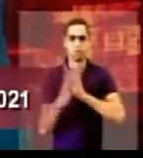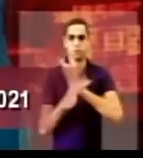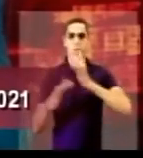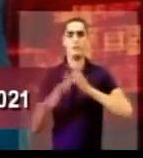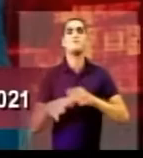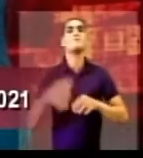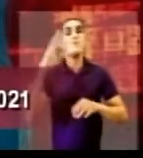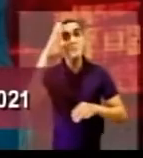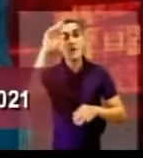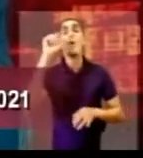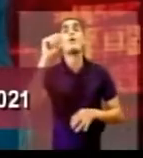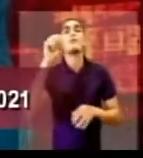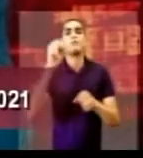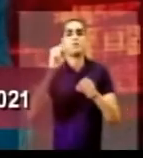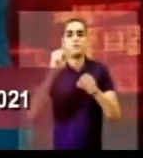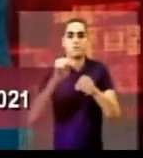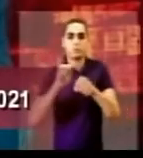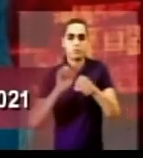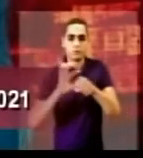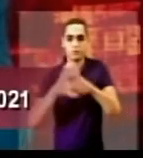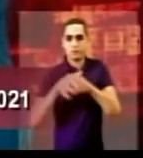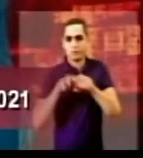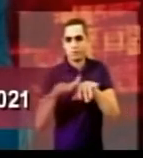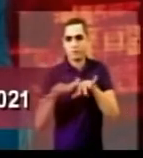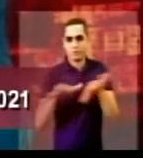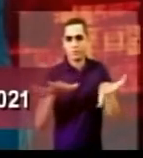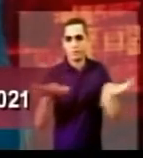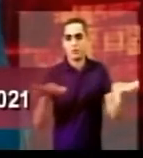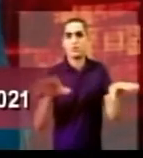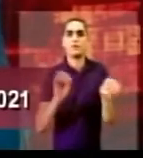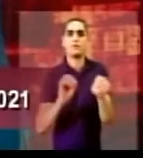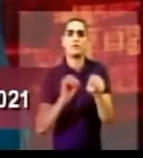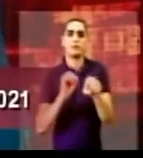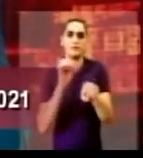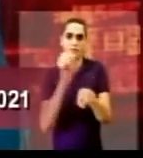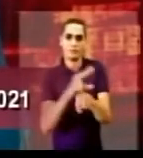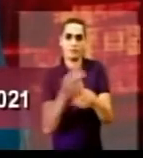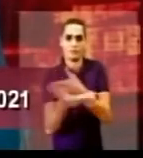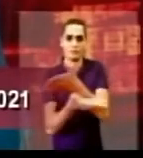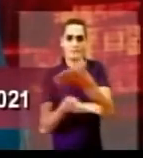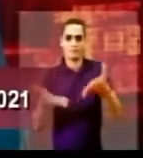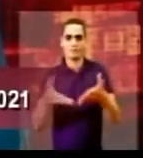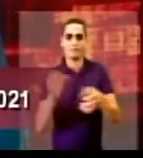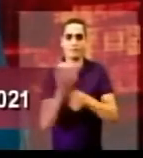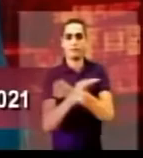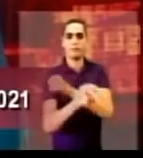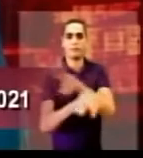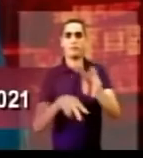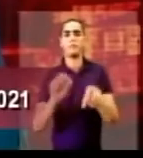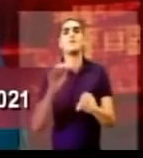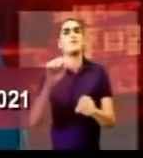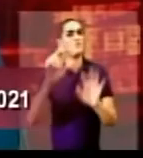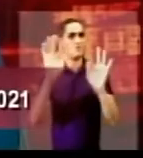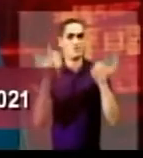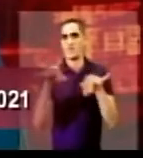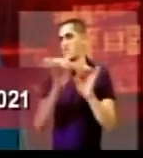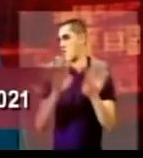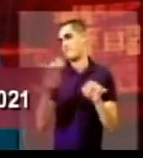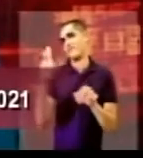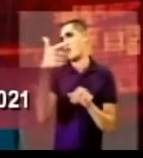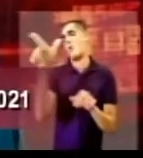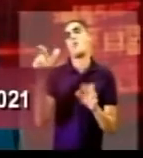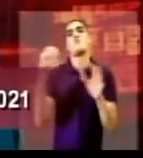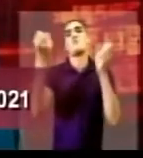de transmissão e de aumento de casos. Fim, não tem outra conversa, é a aglomeração. Isso aí é a